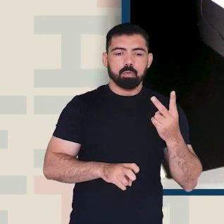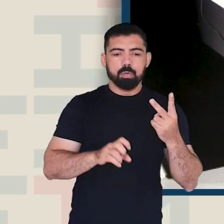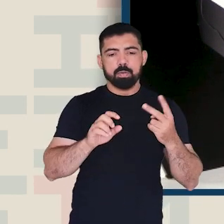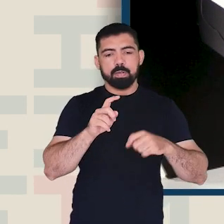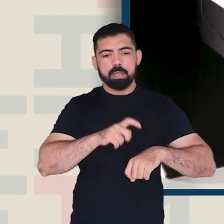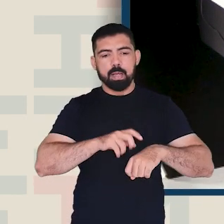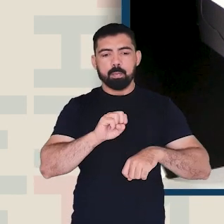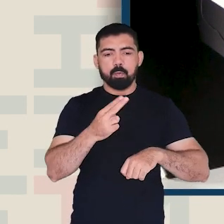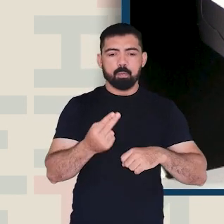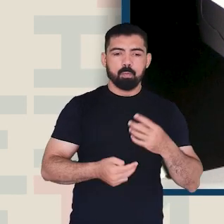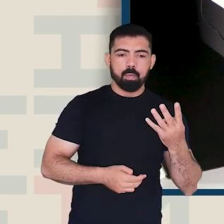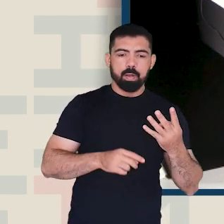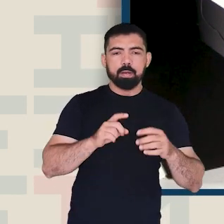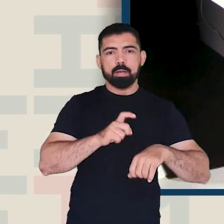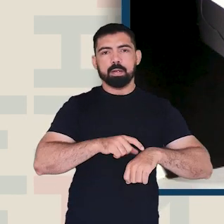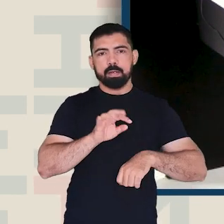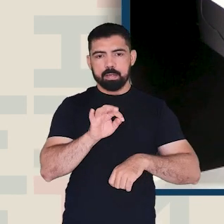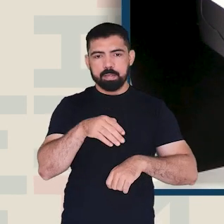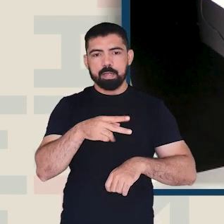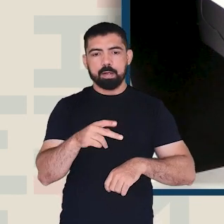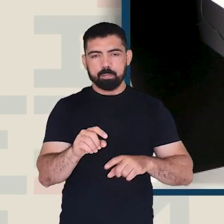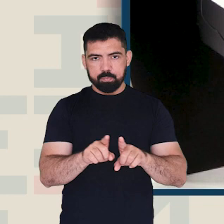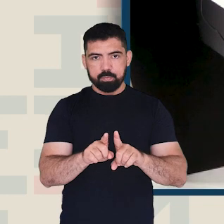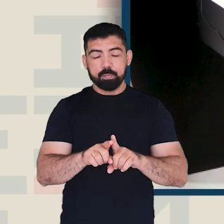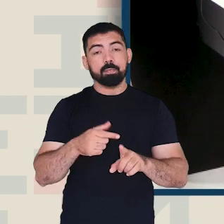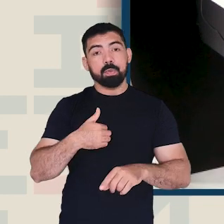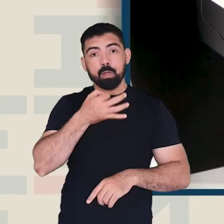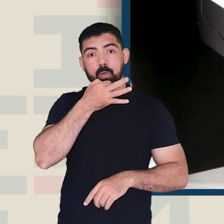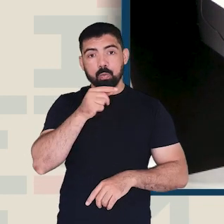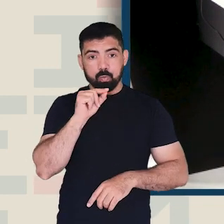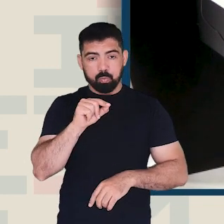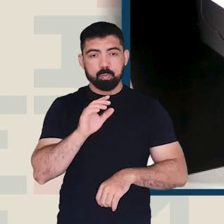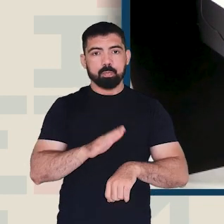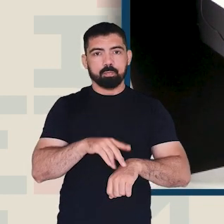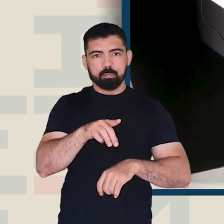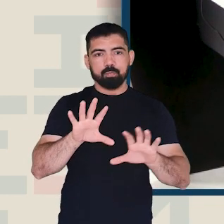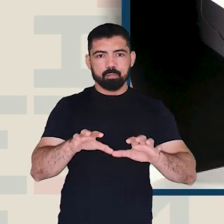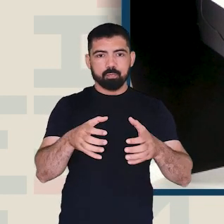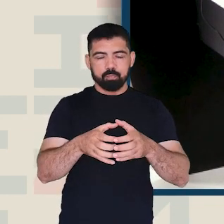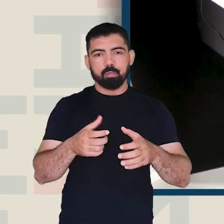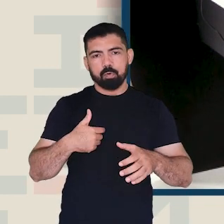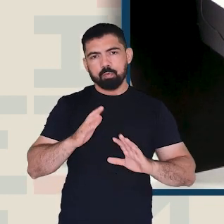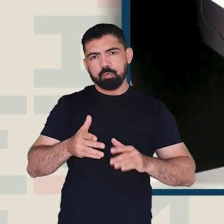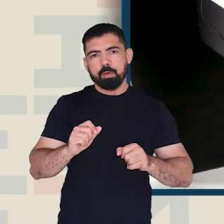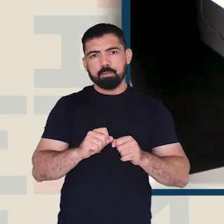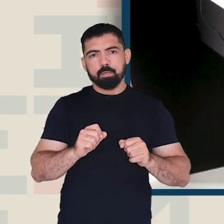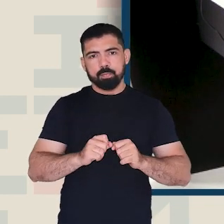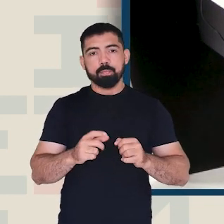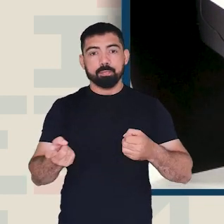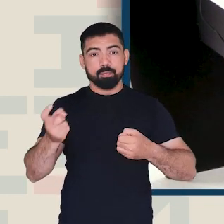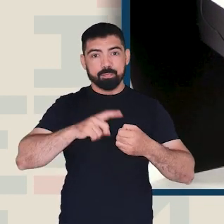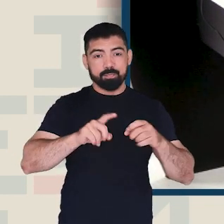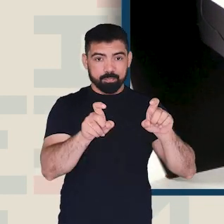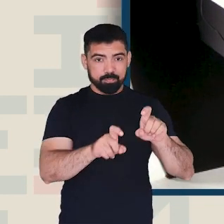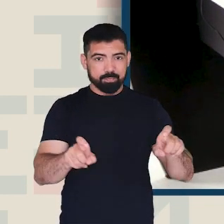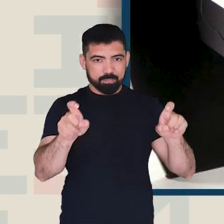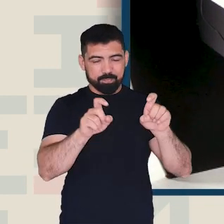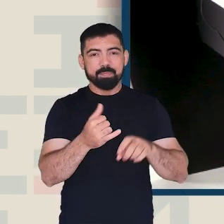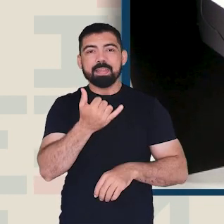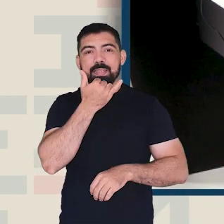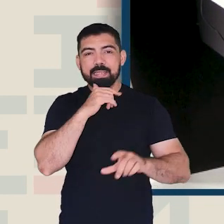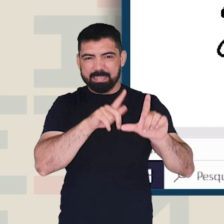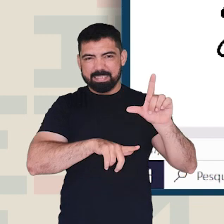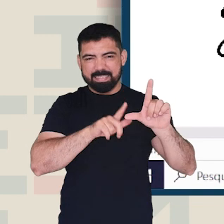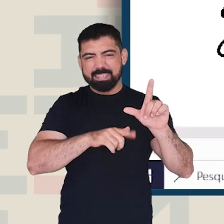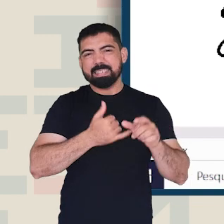4 tempos, até nisso ela vai ajudar. Então, para isso, eu sugiro uma organização, vamos voltar para a tela do computador e vão me perdoar de novo a